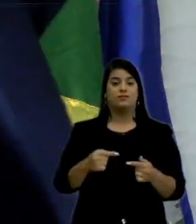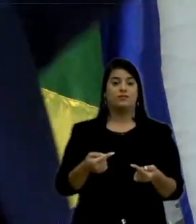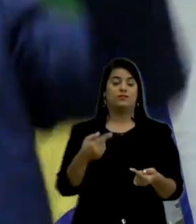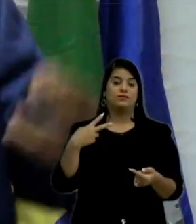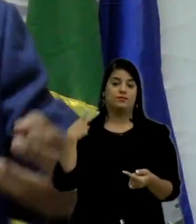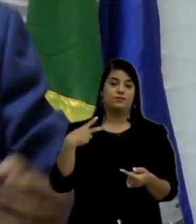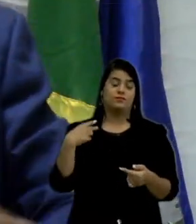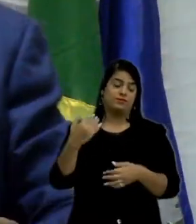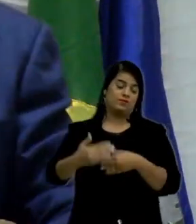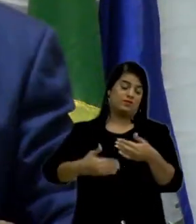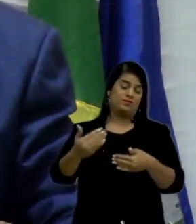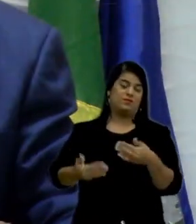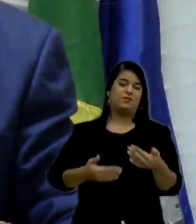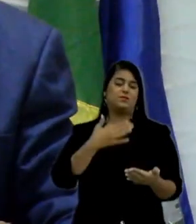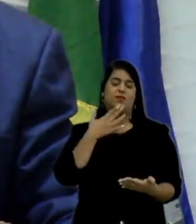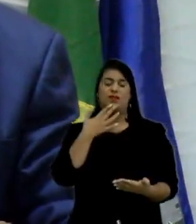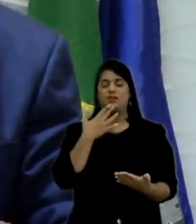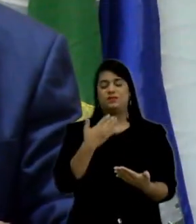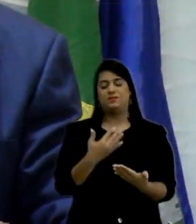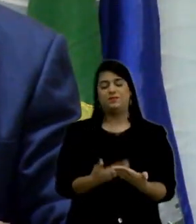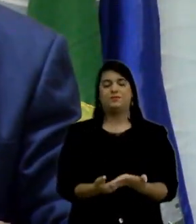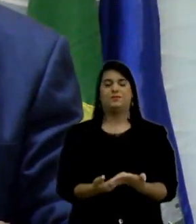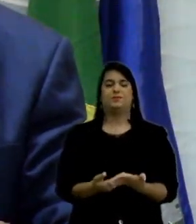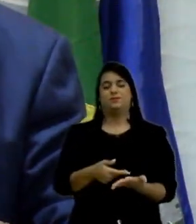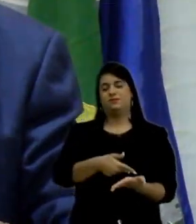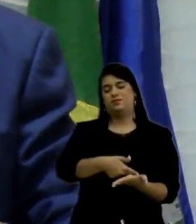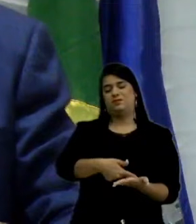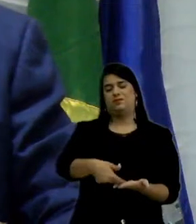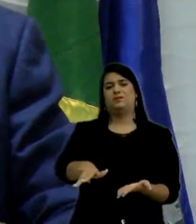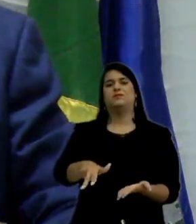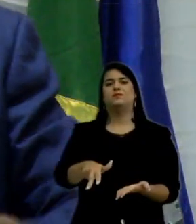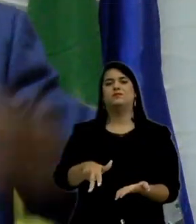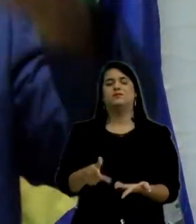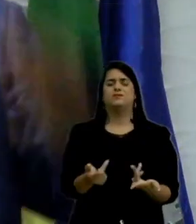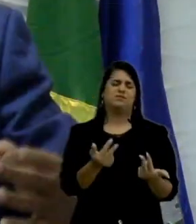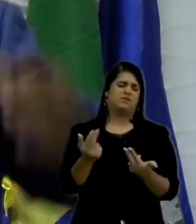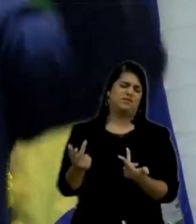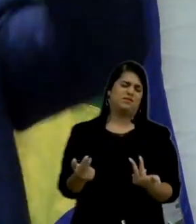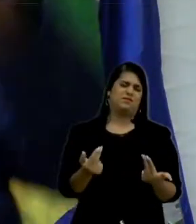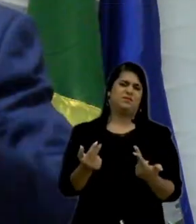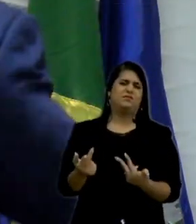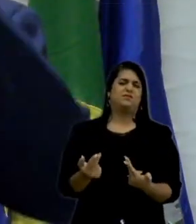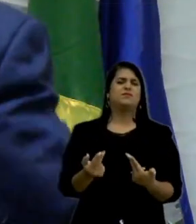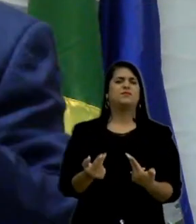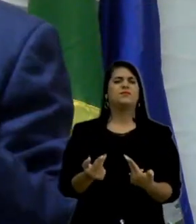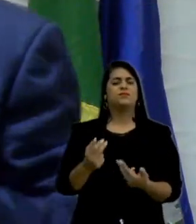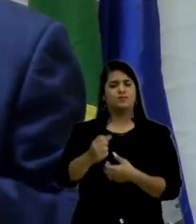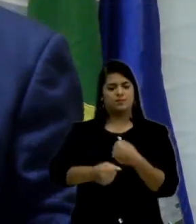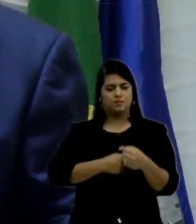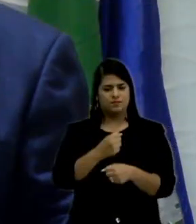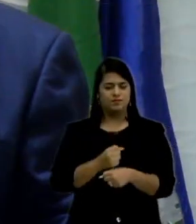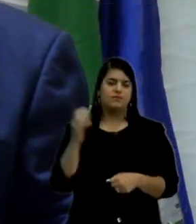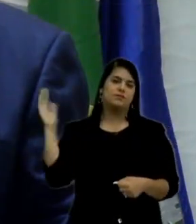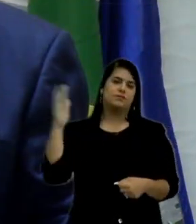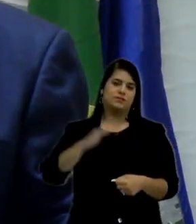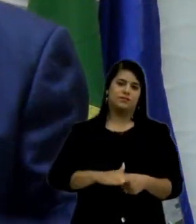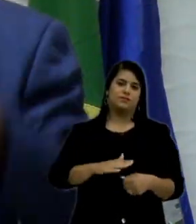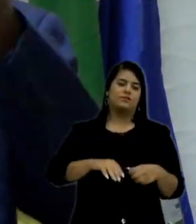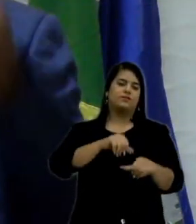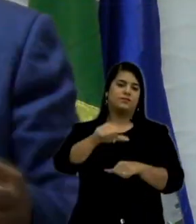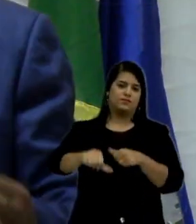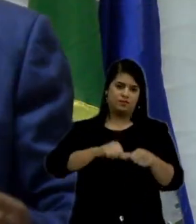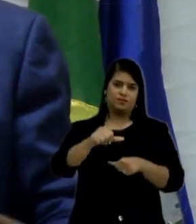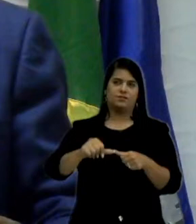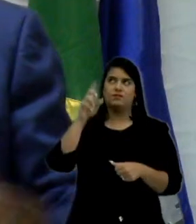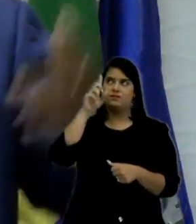continua babando, continua com a mesma linha. Por isso que para o ano aqui tem renovação nessa casa,